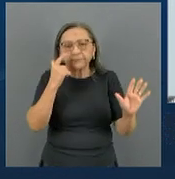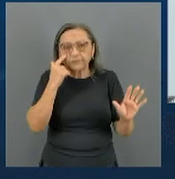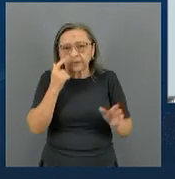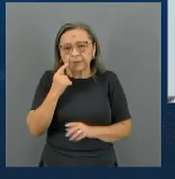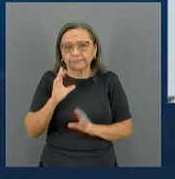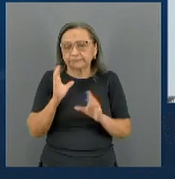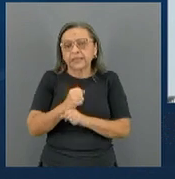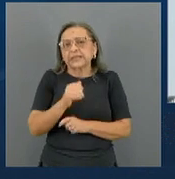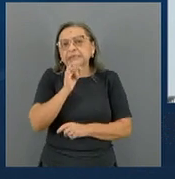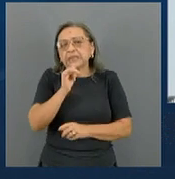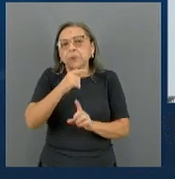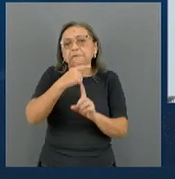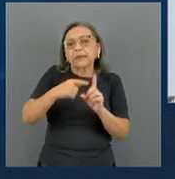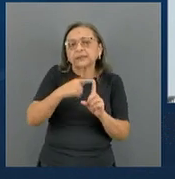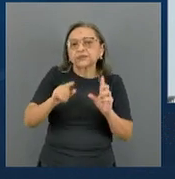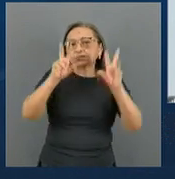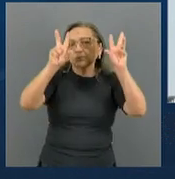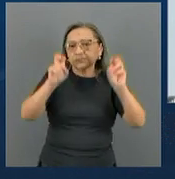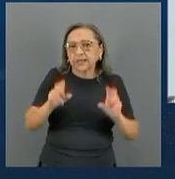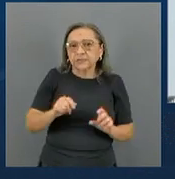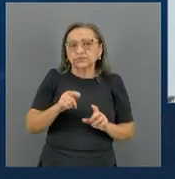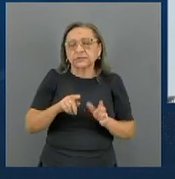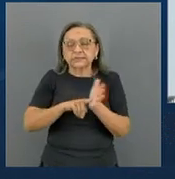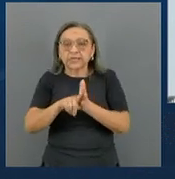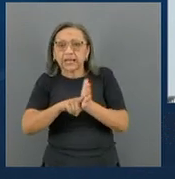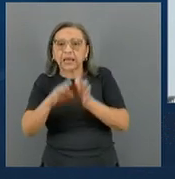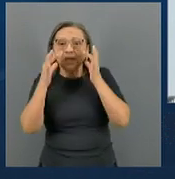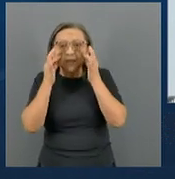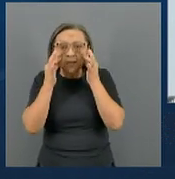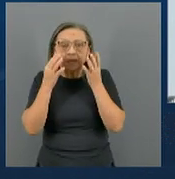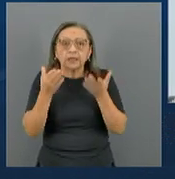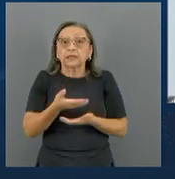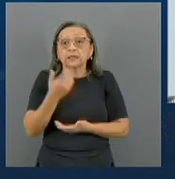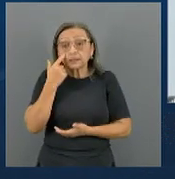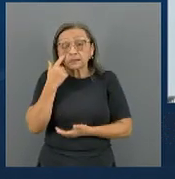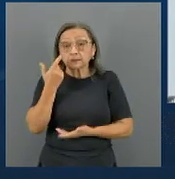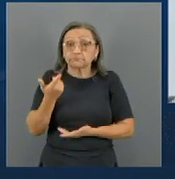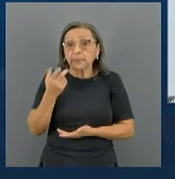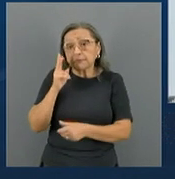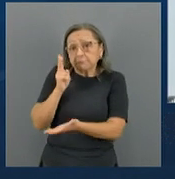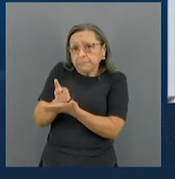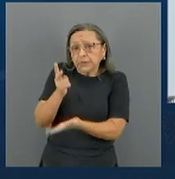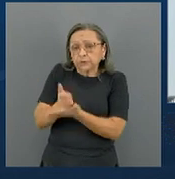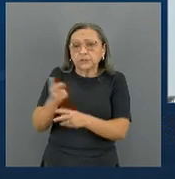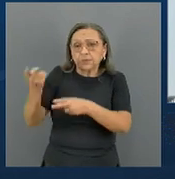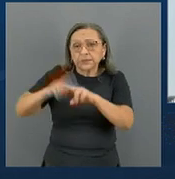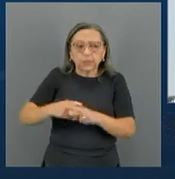dos casos das audiências de custódia ensejam a manutenção da prisão